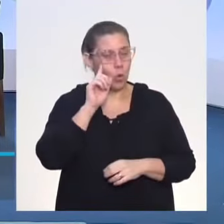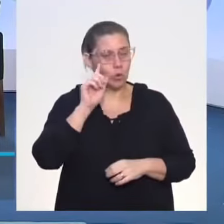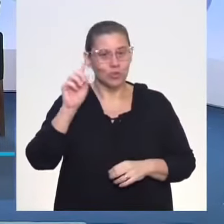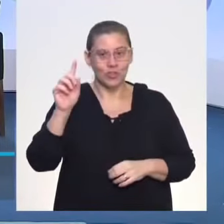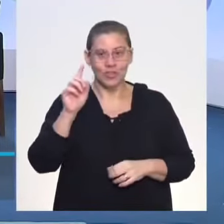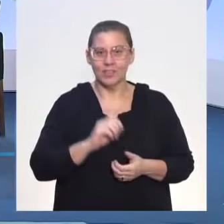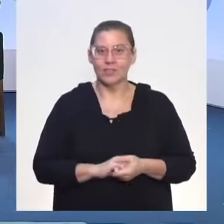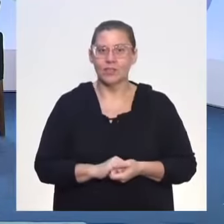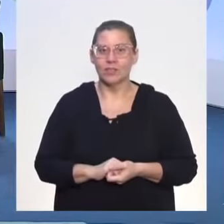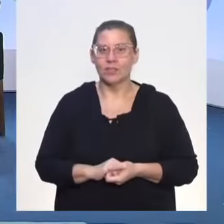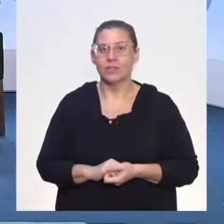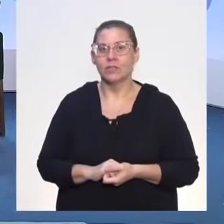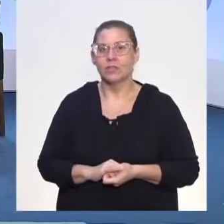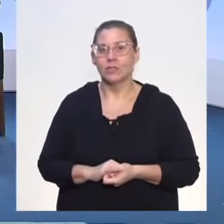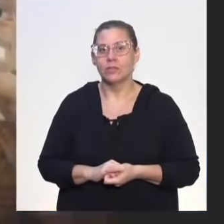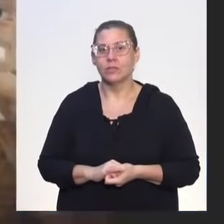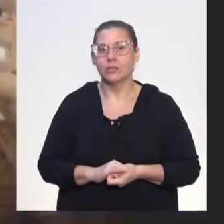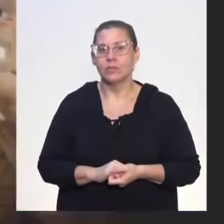Daniel.